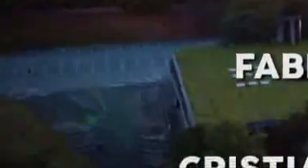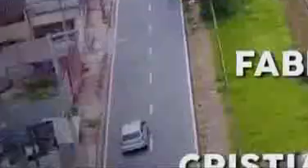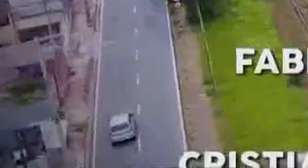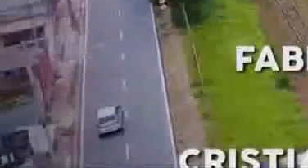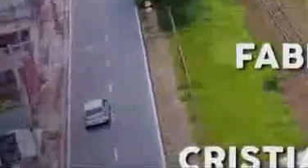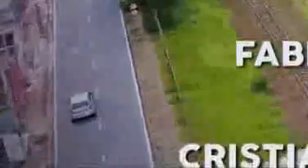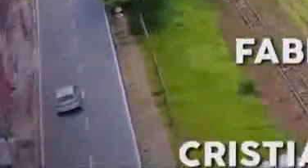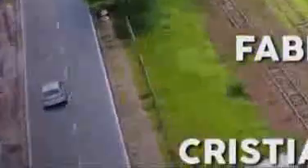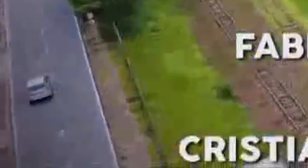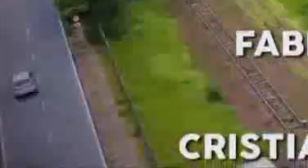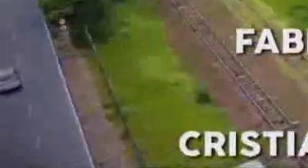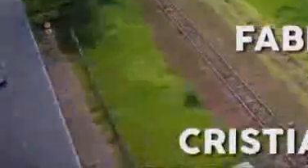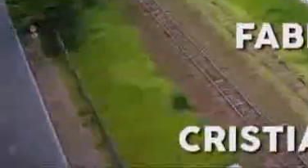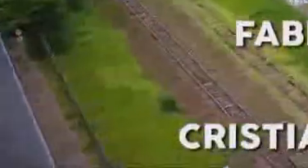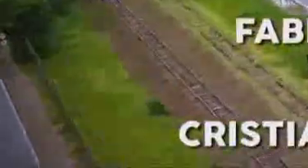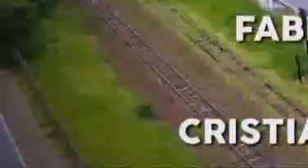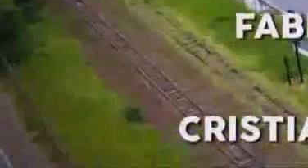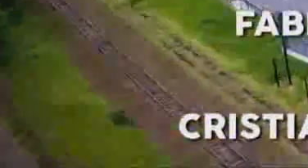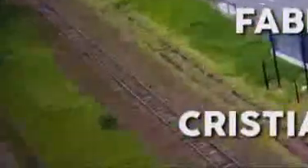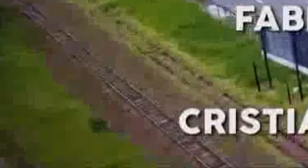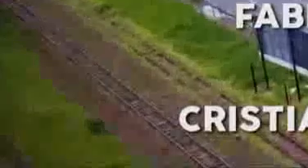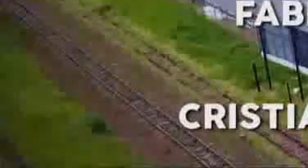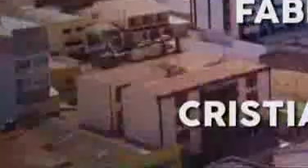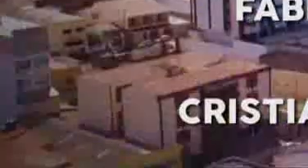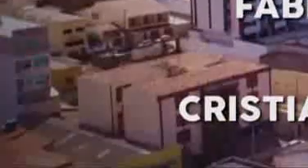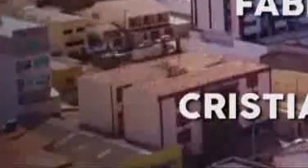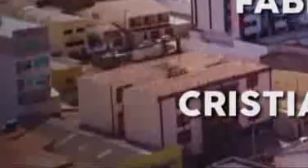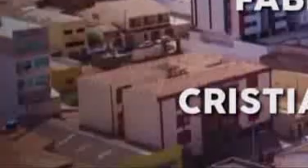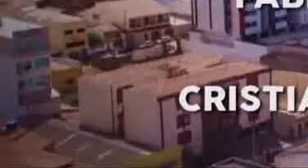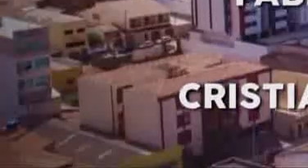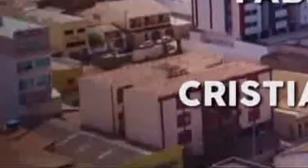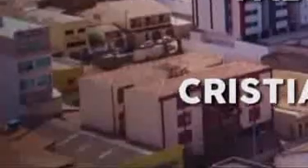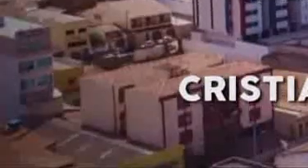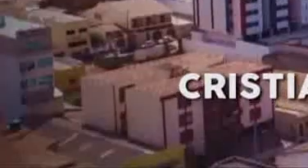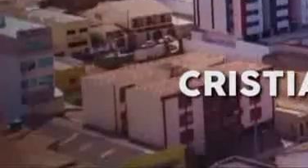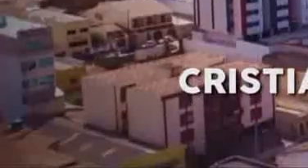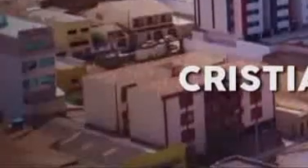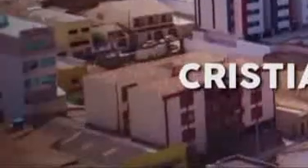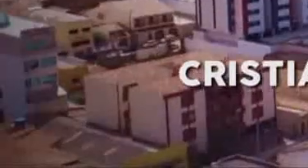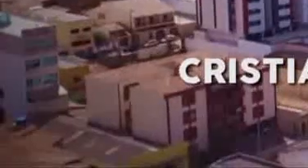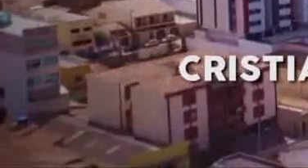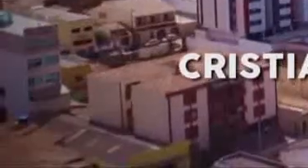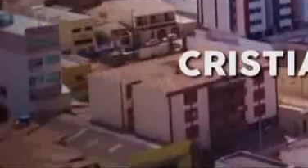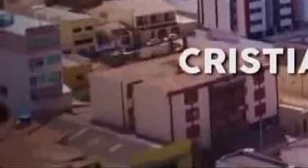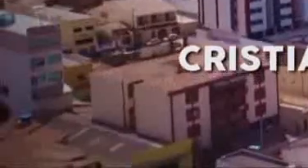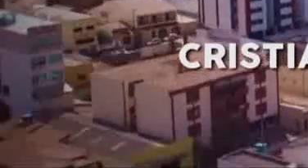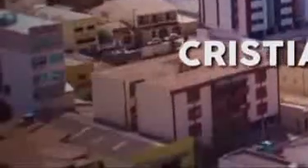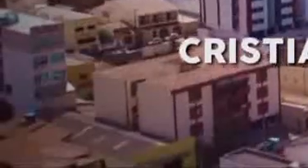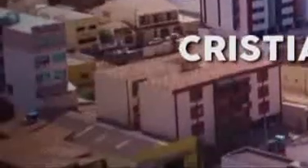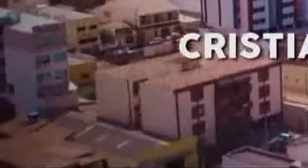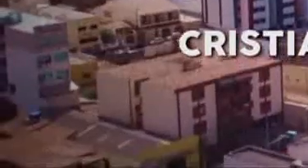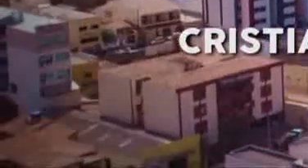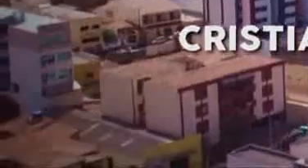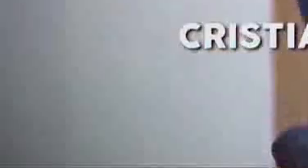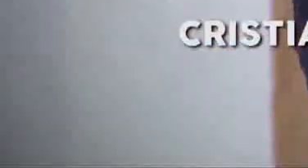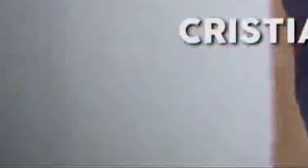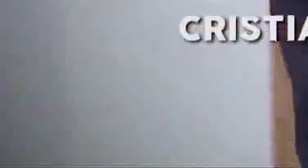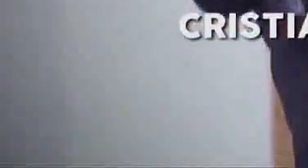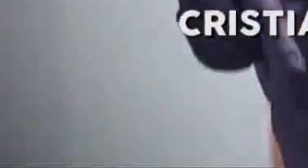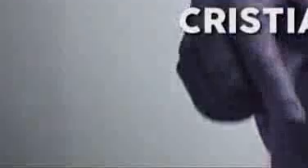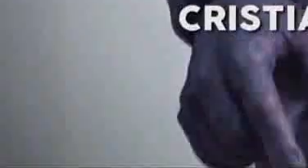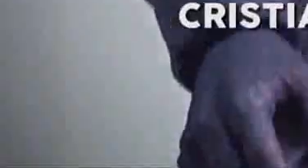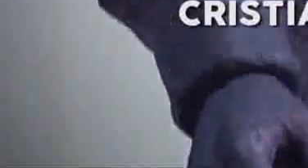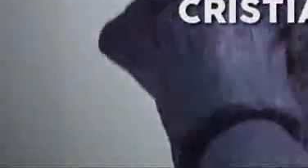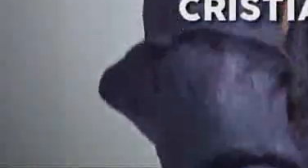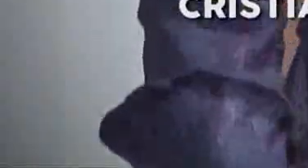se o senhor esta igualdade conseguimos conquistar com o braço forte